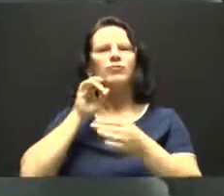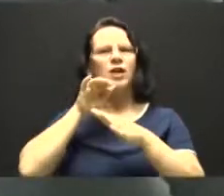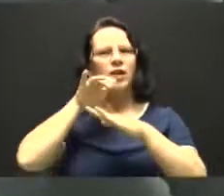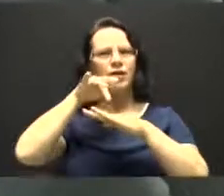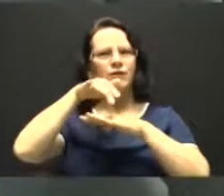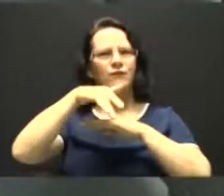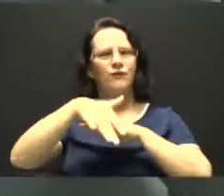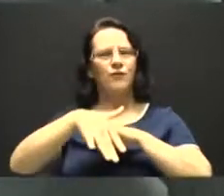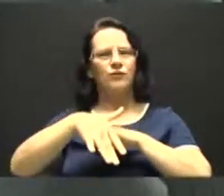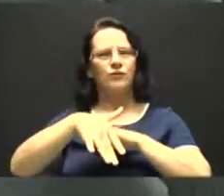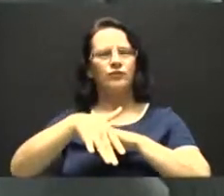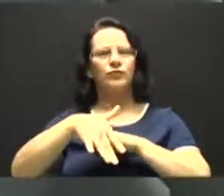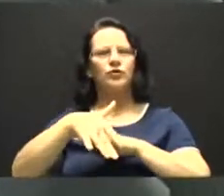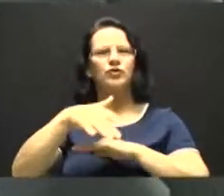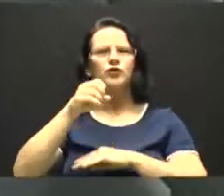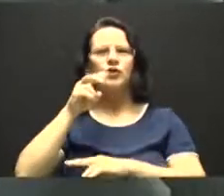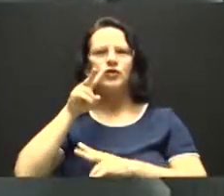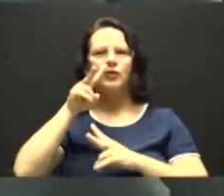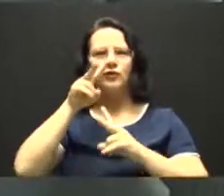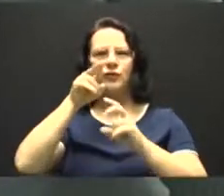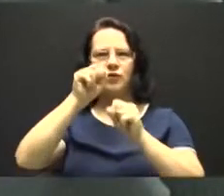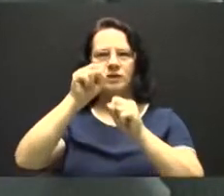é isso